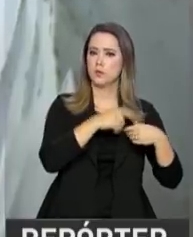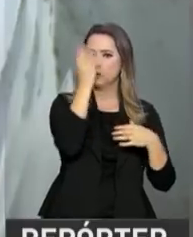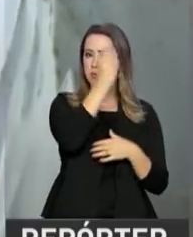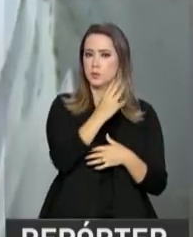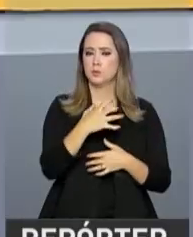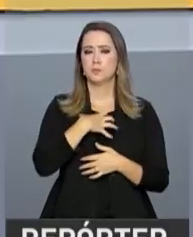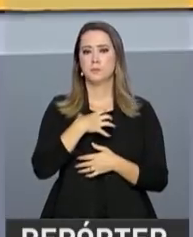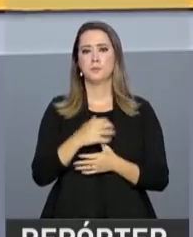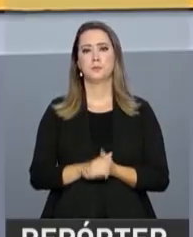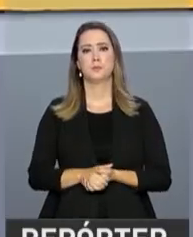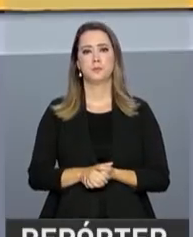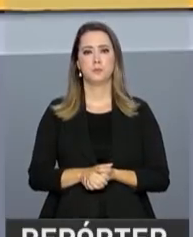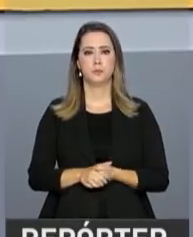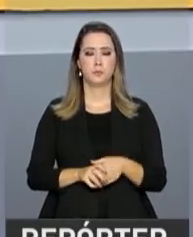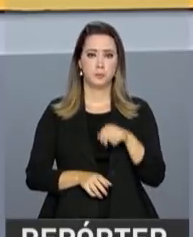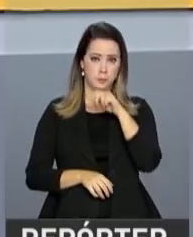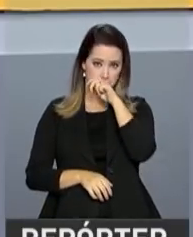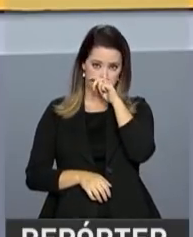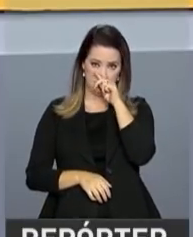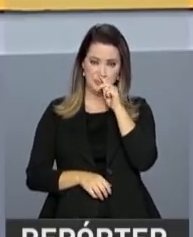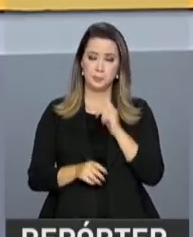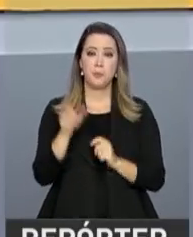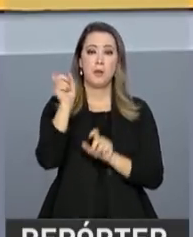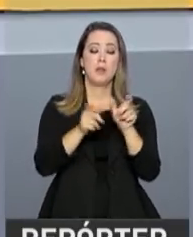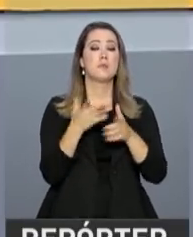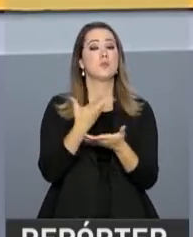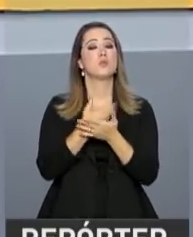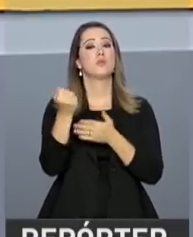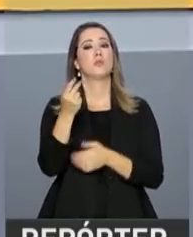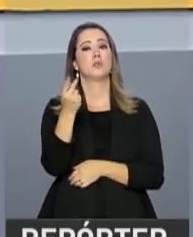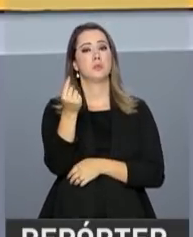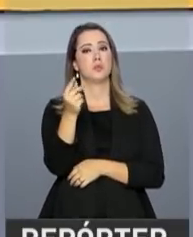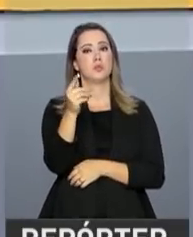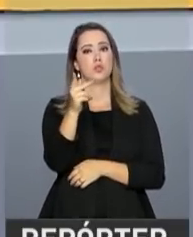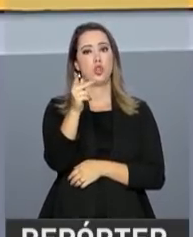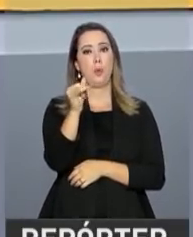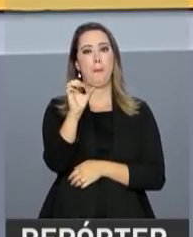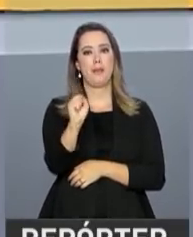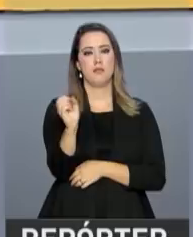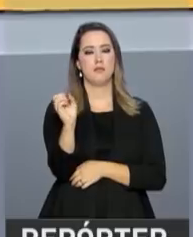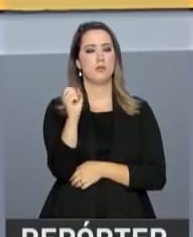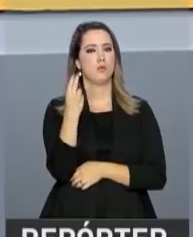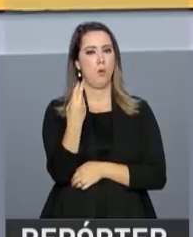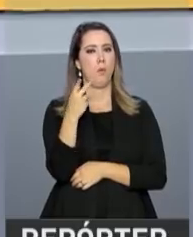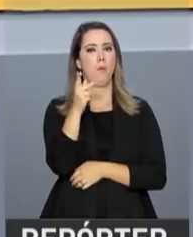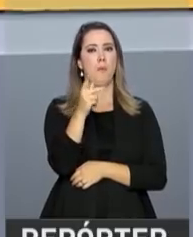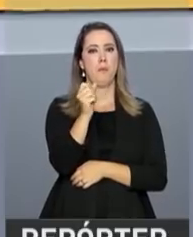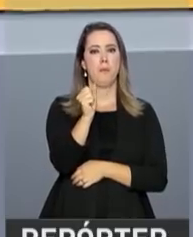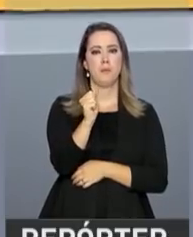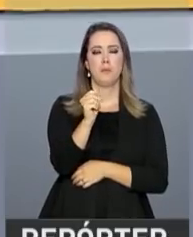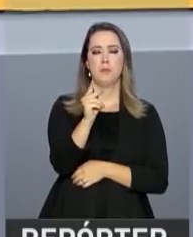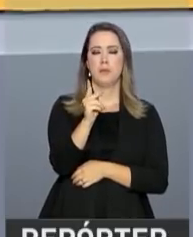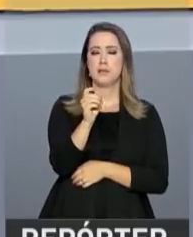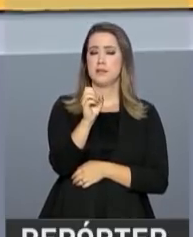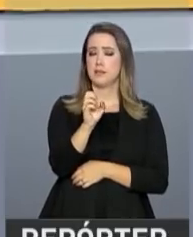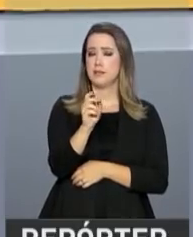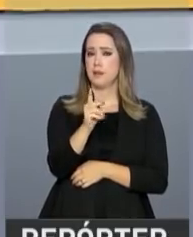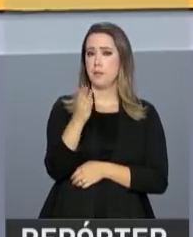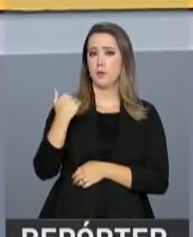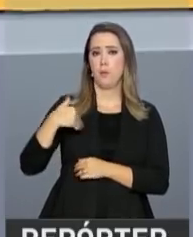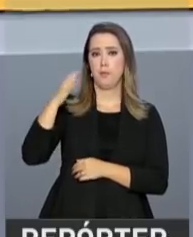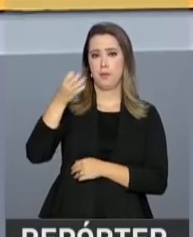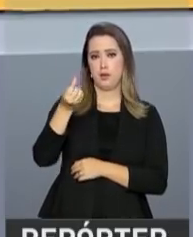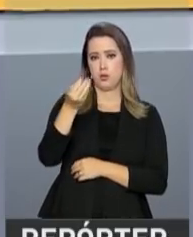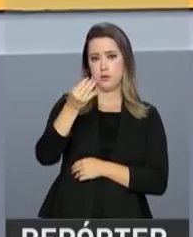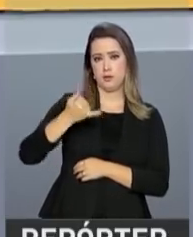brasil os cotistas do pis e do pasep com mais de 60 anos que tenham conta corrente ou poupança individual